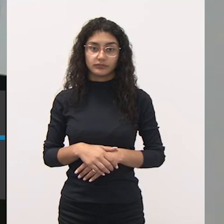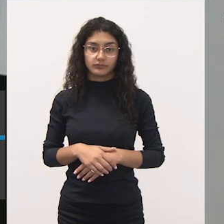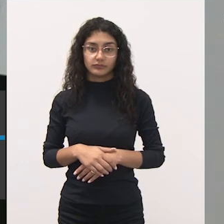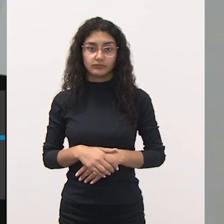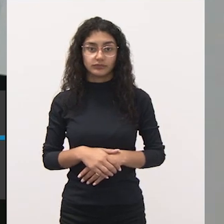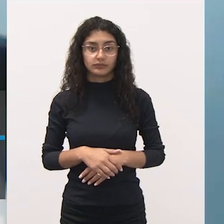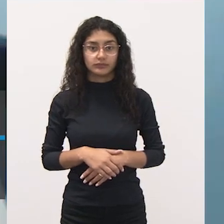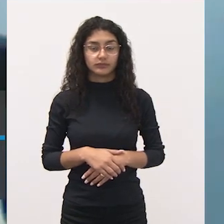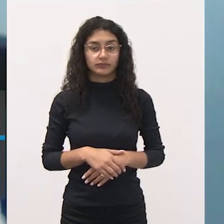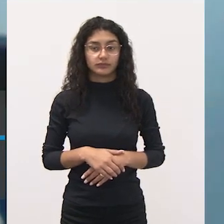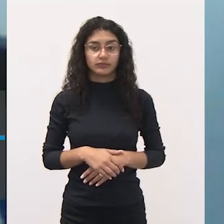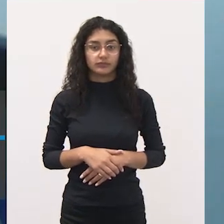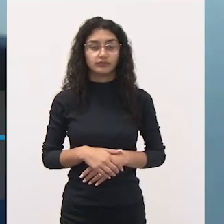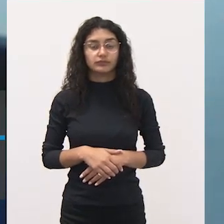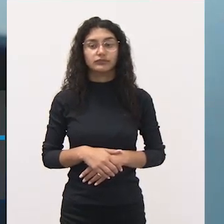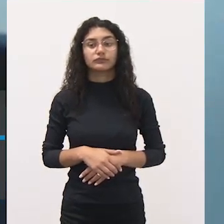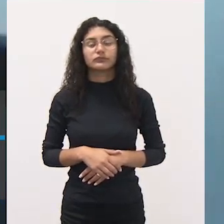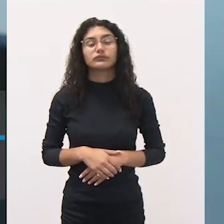Olha,